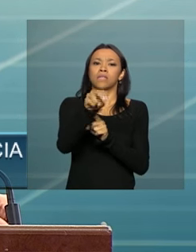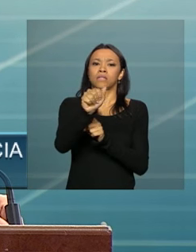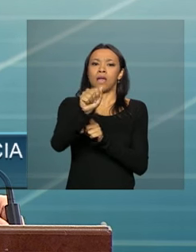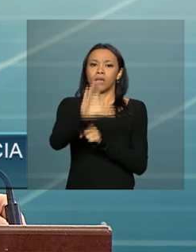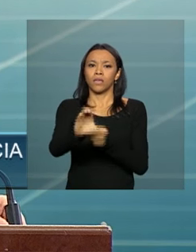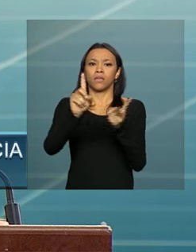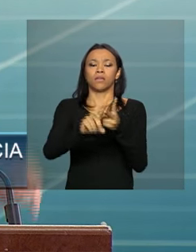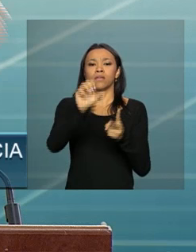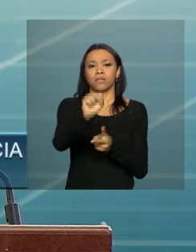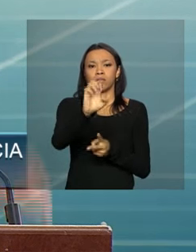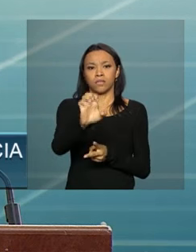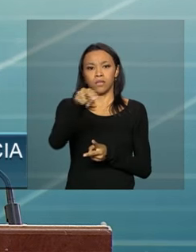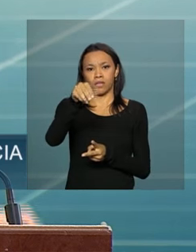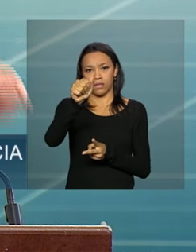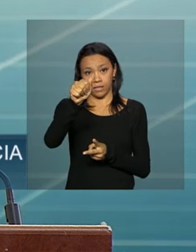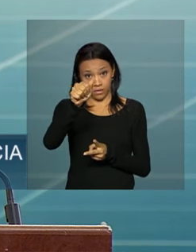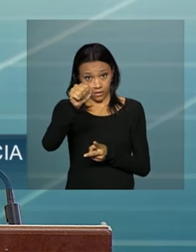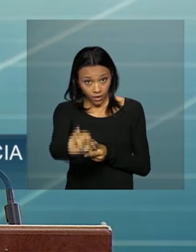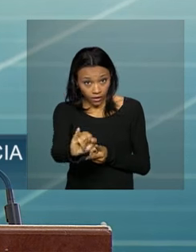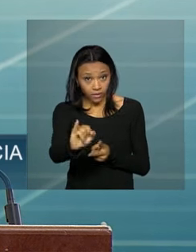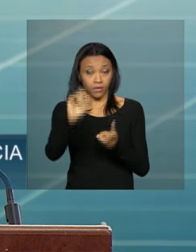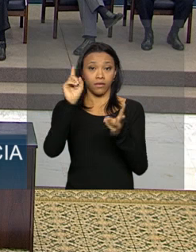tecnológicos de inovação,